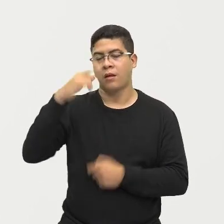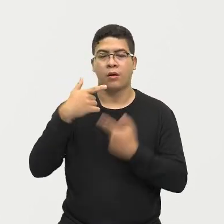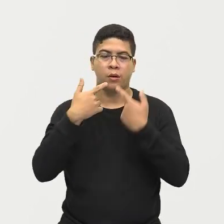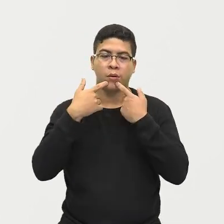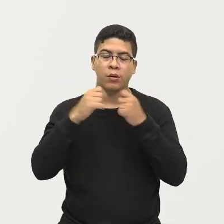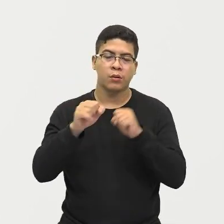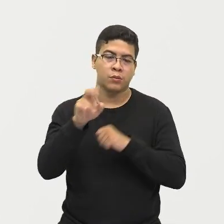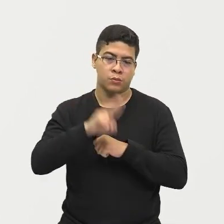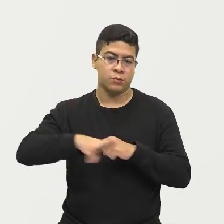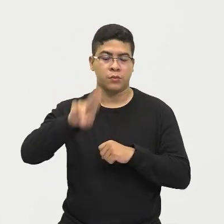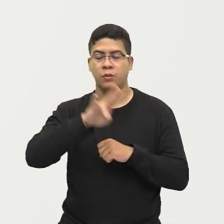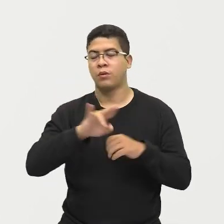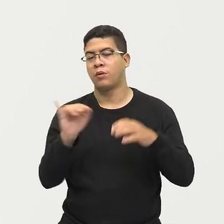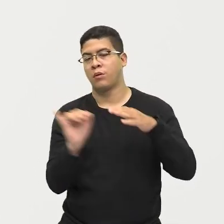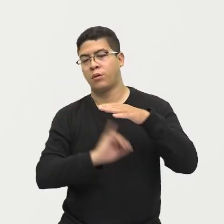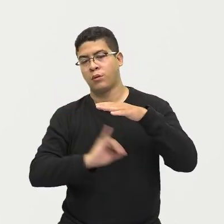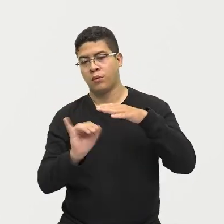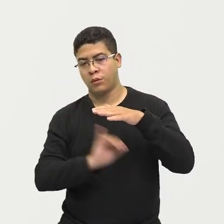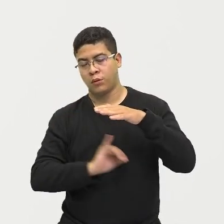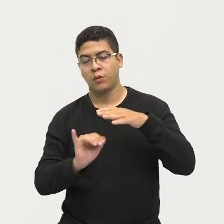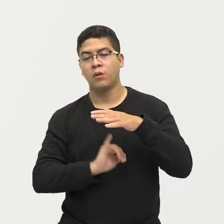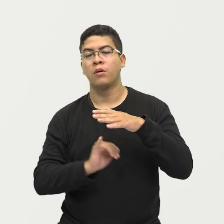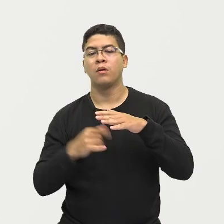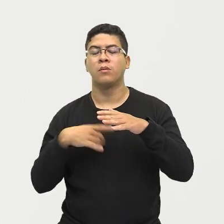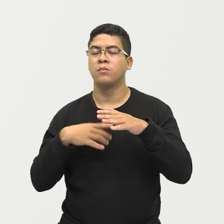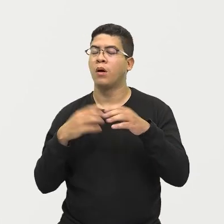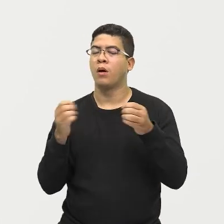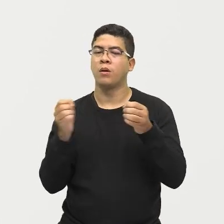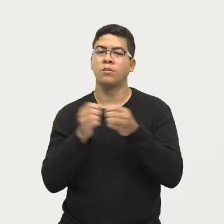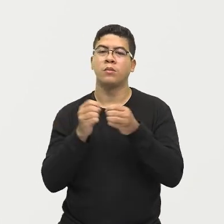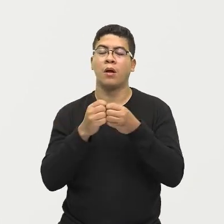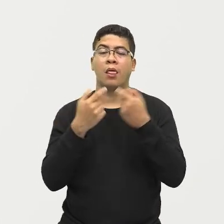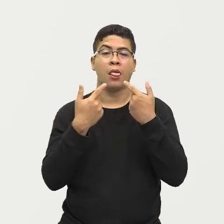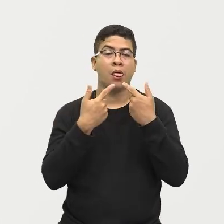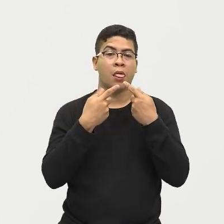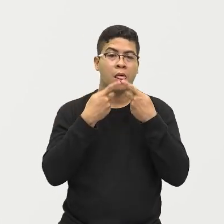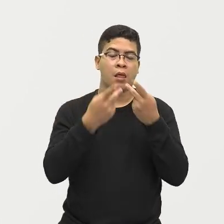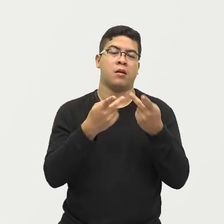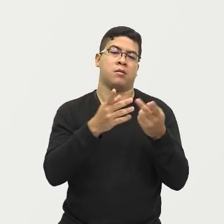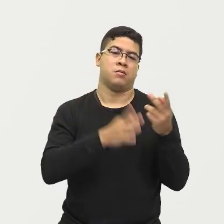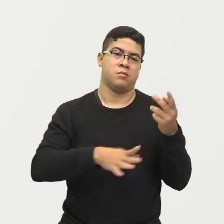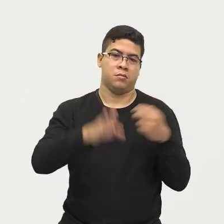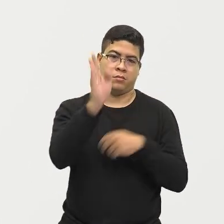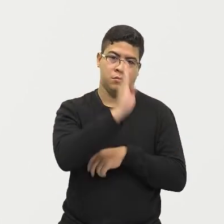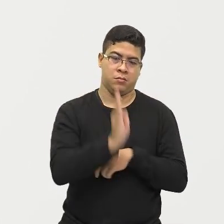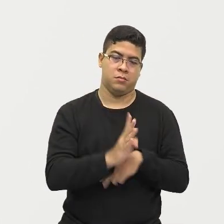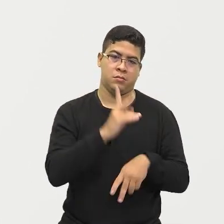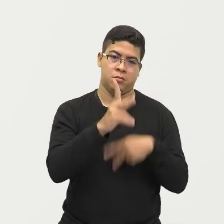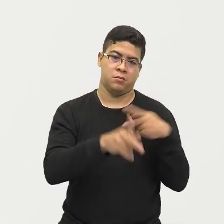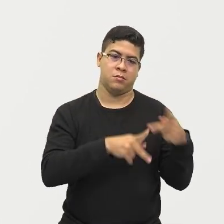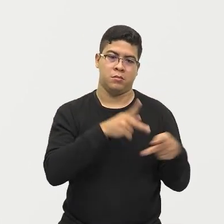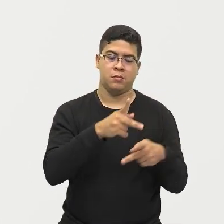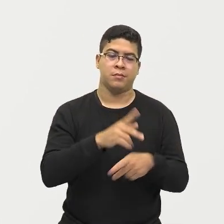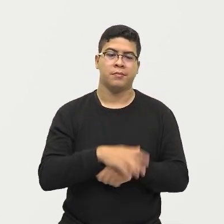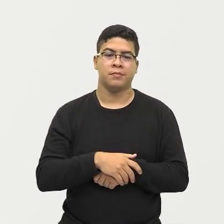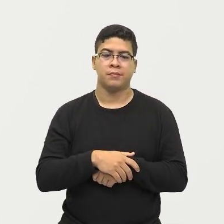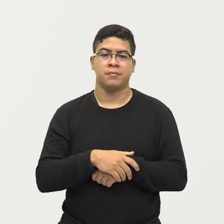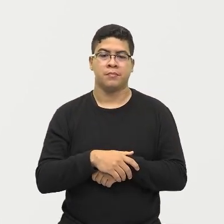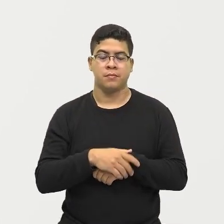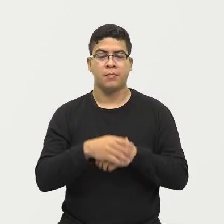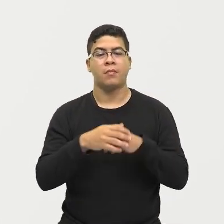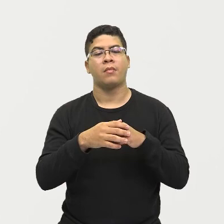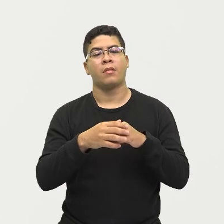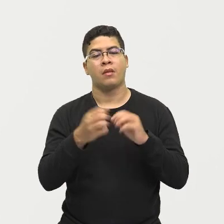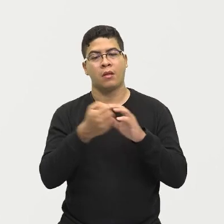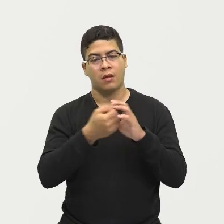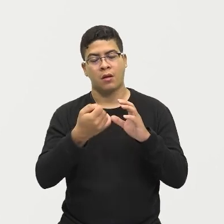linguagem informal, uma linguagem próxima ali do falar brasileiro. O que mais? Caráter forte do modernismo